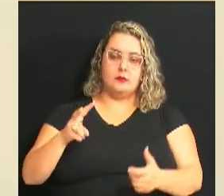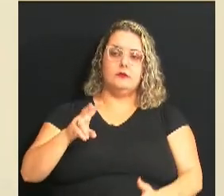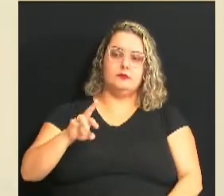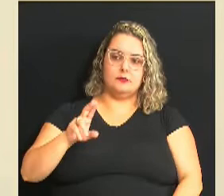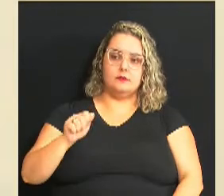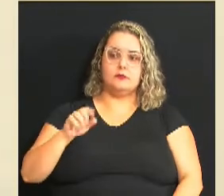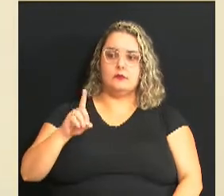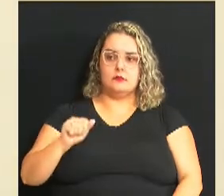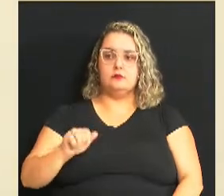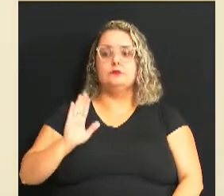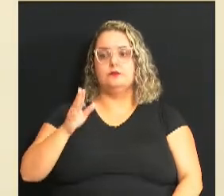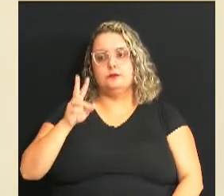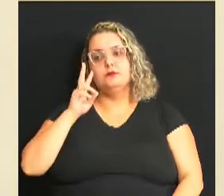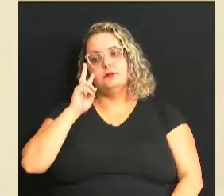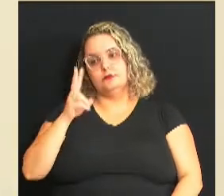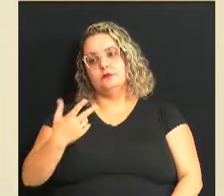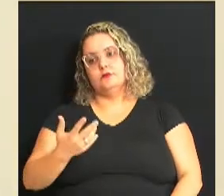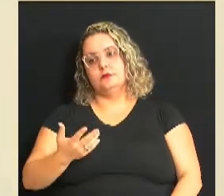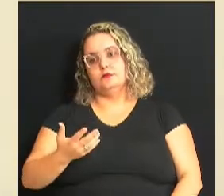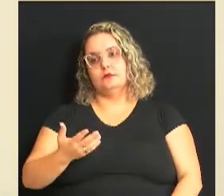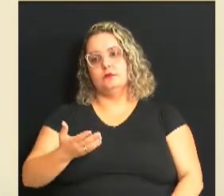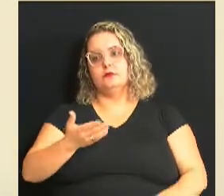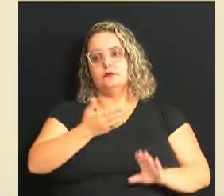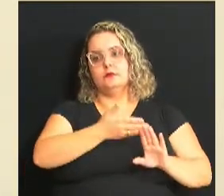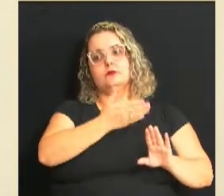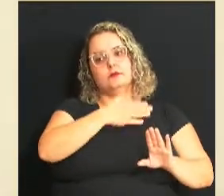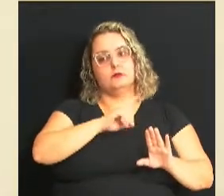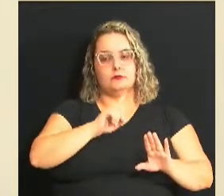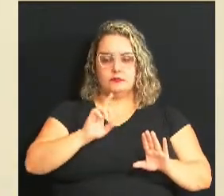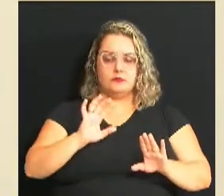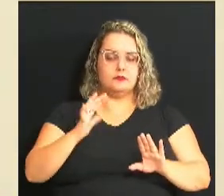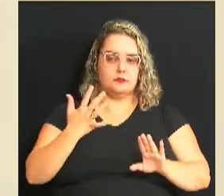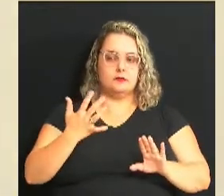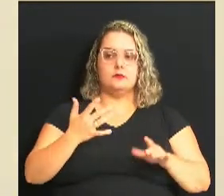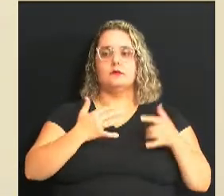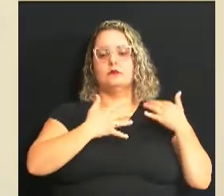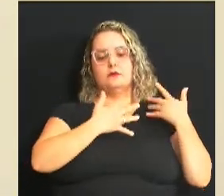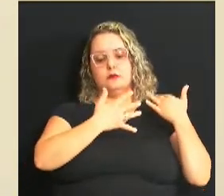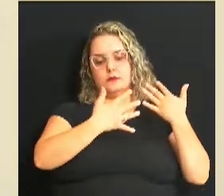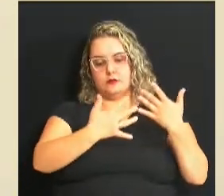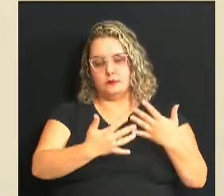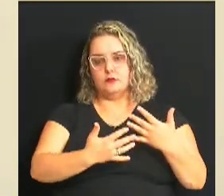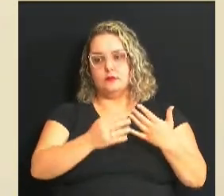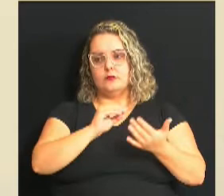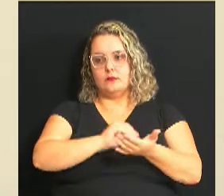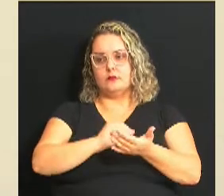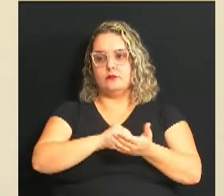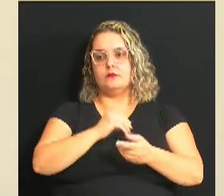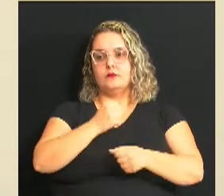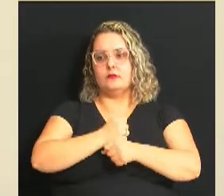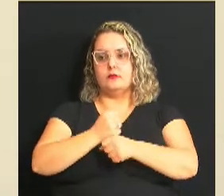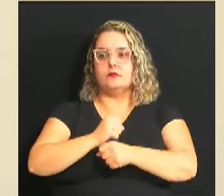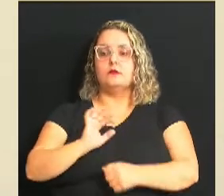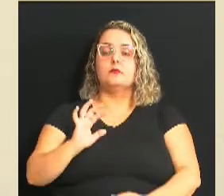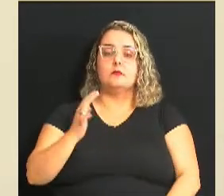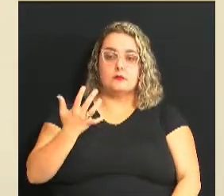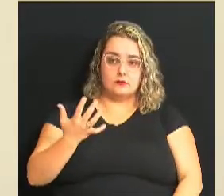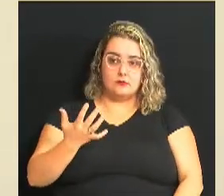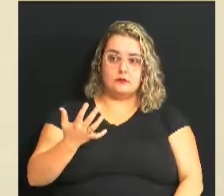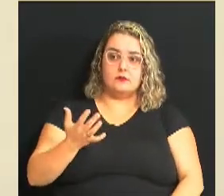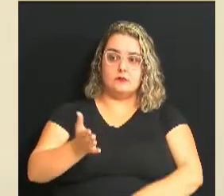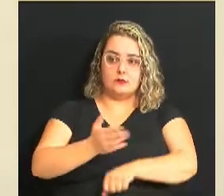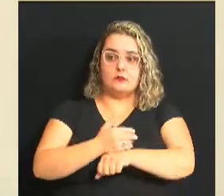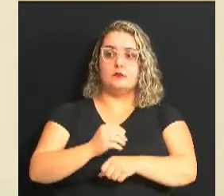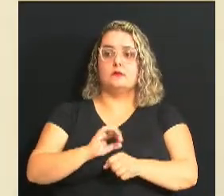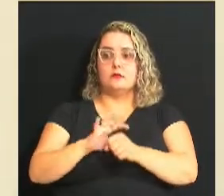nos últimos tempos, fora os anos que ela não aconteceu, mas mesmo nos últimos anos, quando ela estava acontecendo, a gente